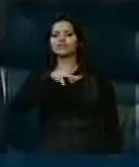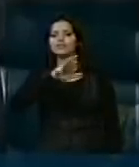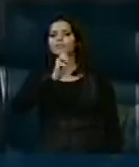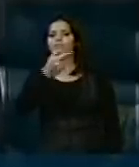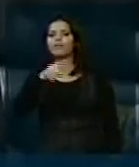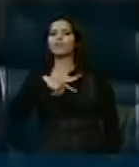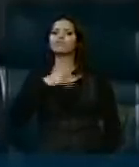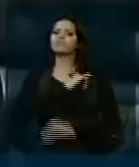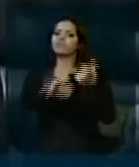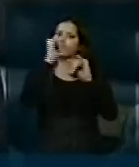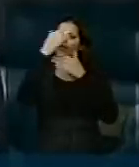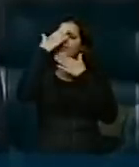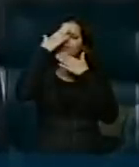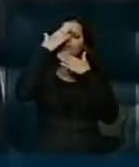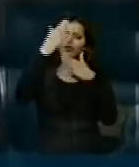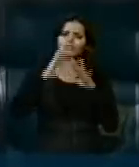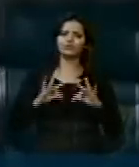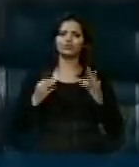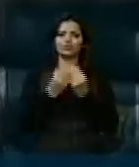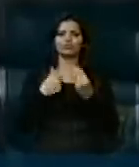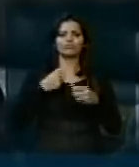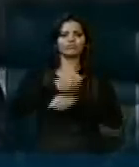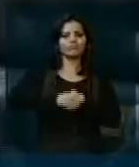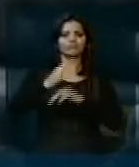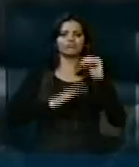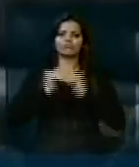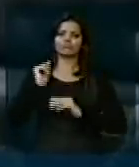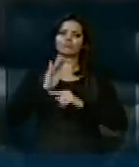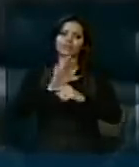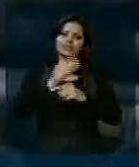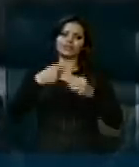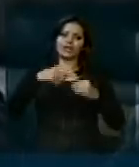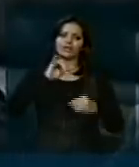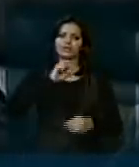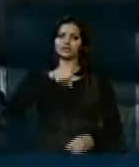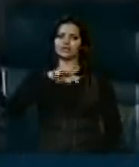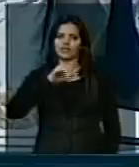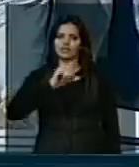da nossa gratidão por tudo que fez pela nossa cidade de Santa Isabel. Obrigado, senhor presidente.